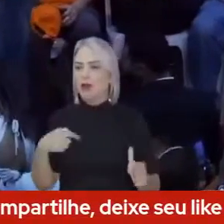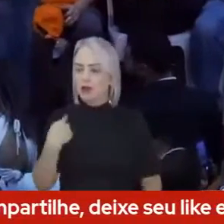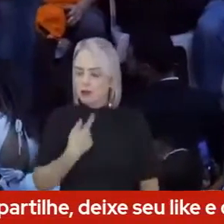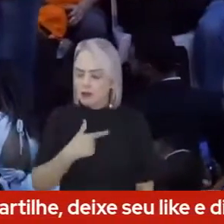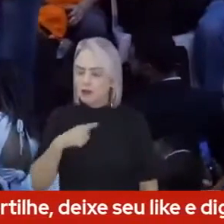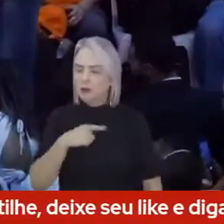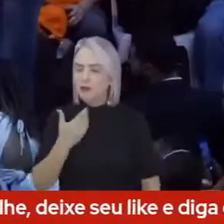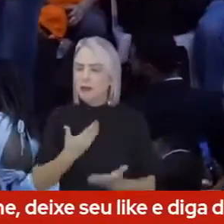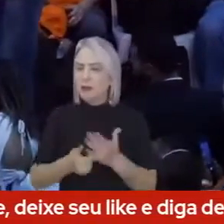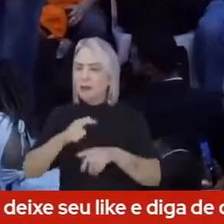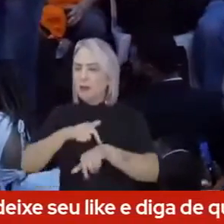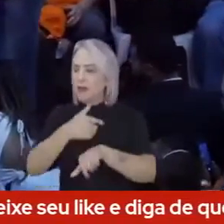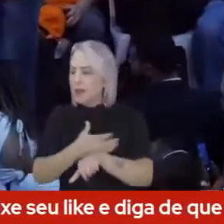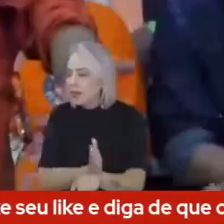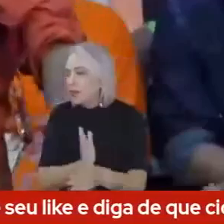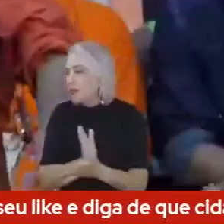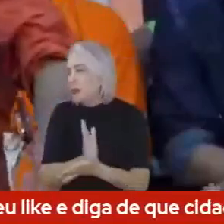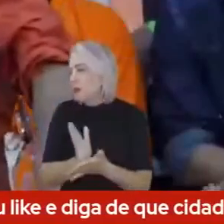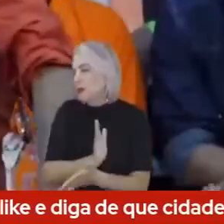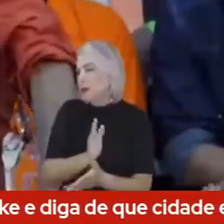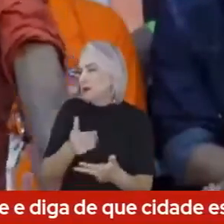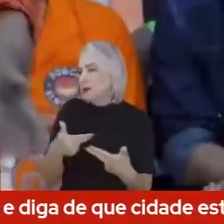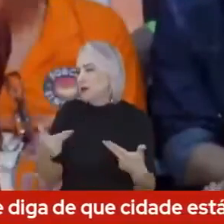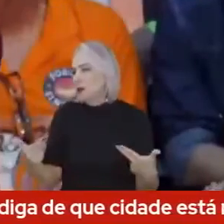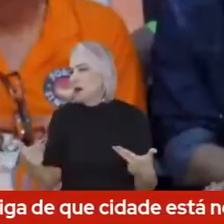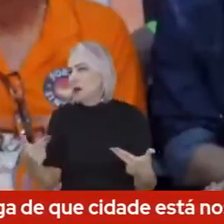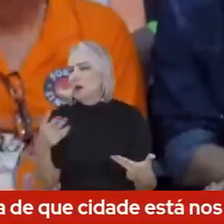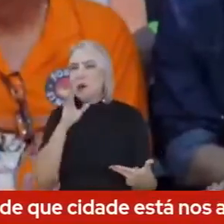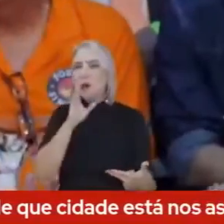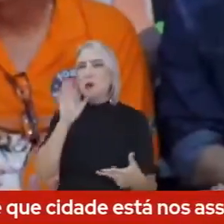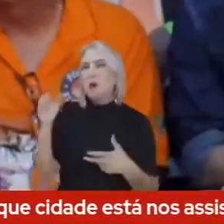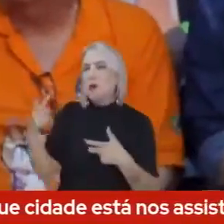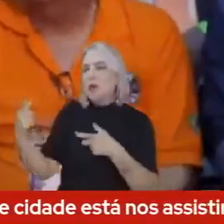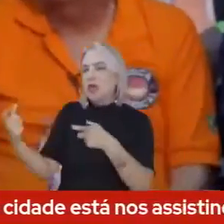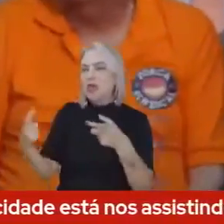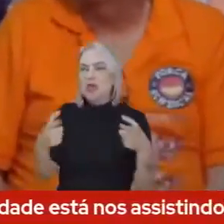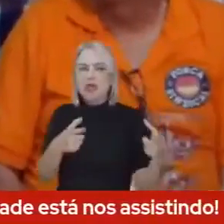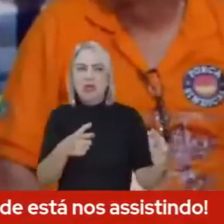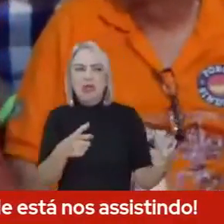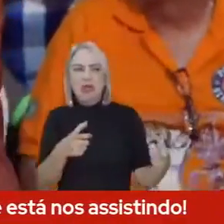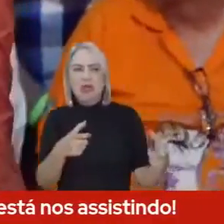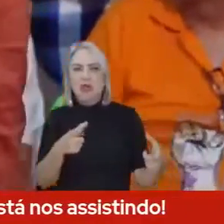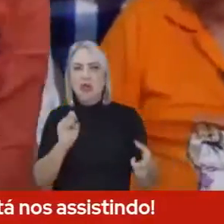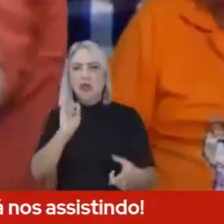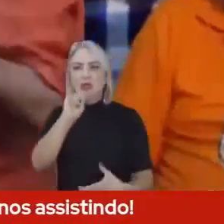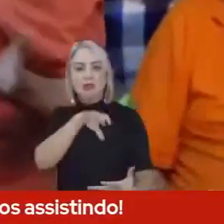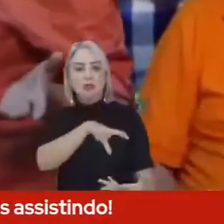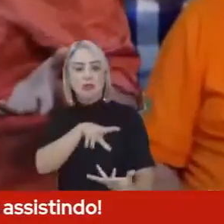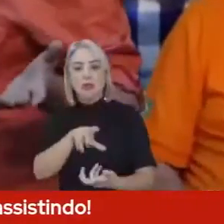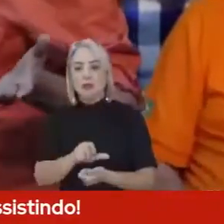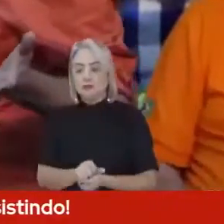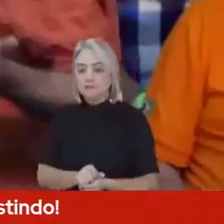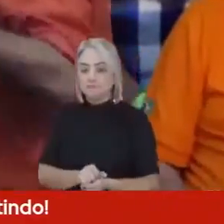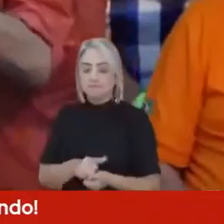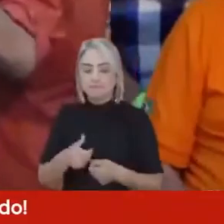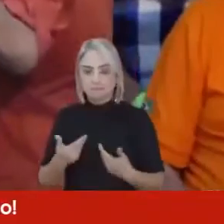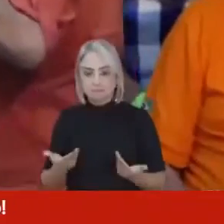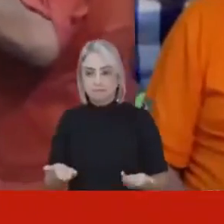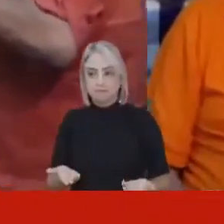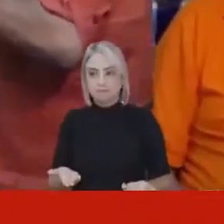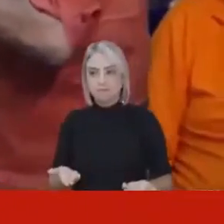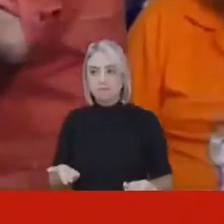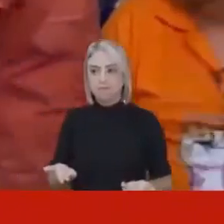com algumas coisas. É uma vaia dali, uma internacional dali, né?